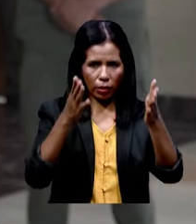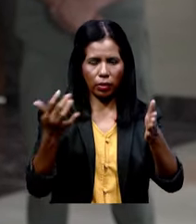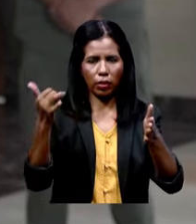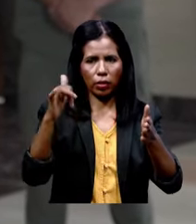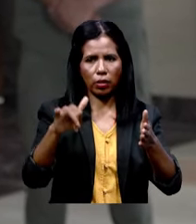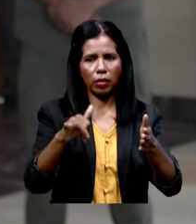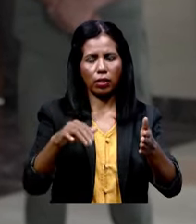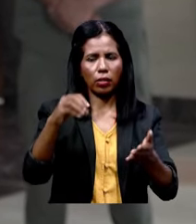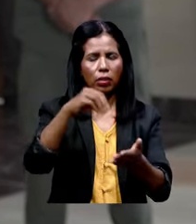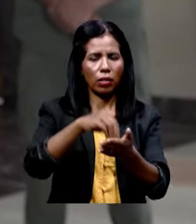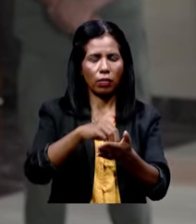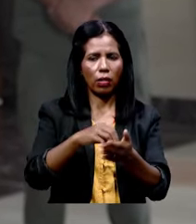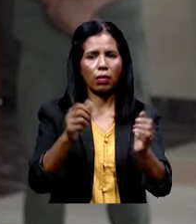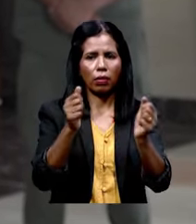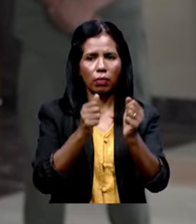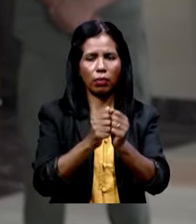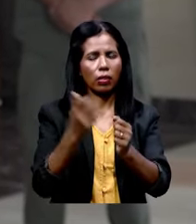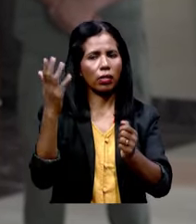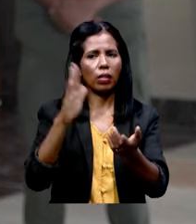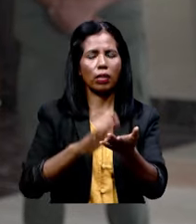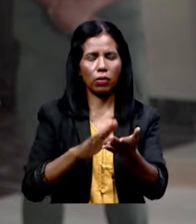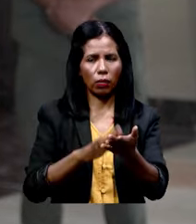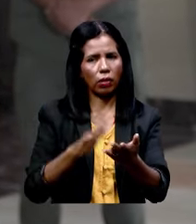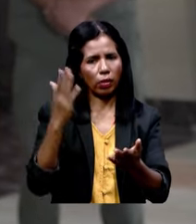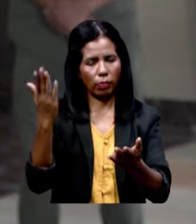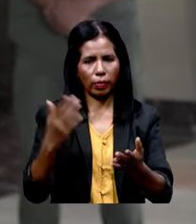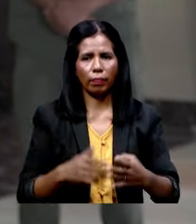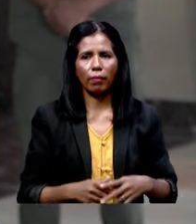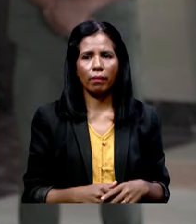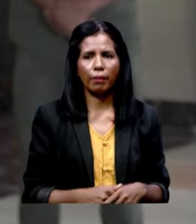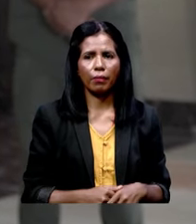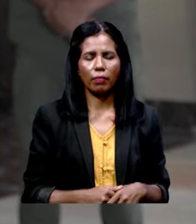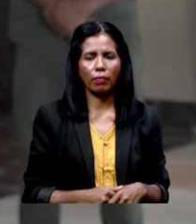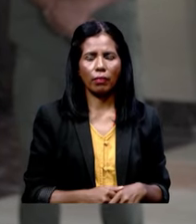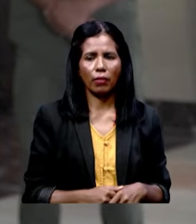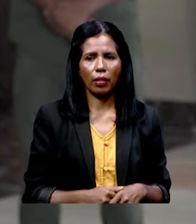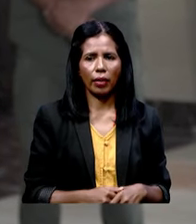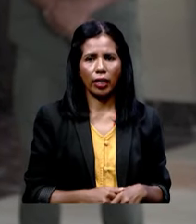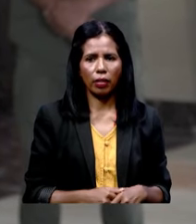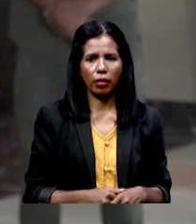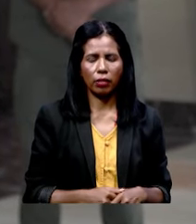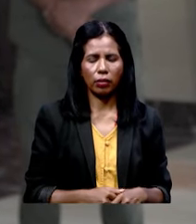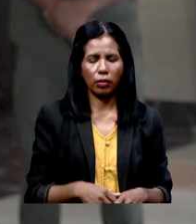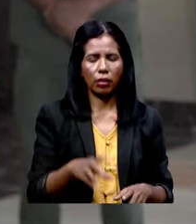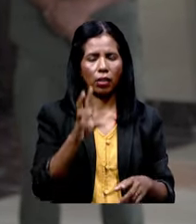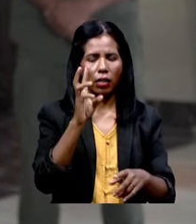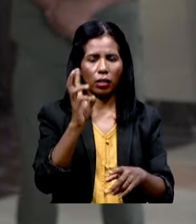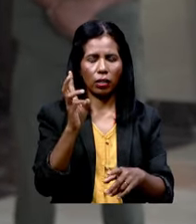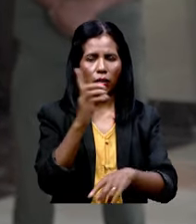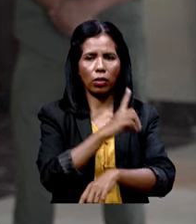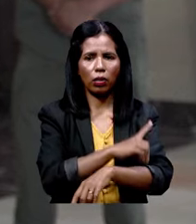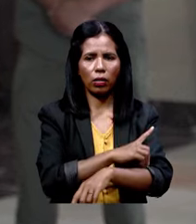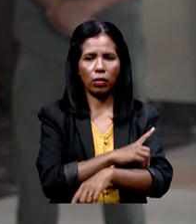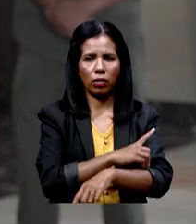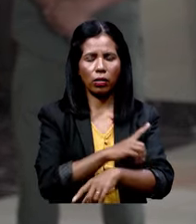Carro fala boa tirané e eu falo escola no Lara. Meu bem, 60 dias,